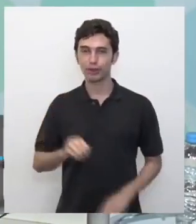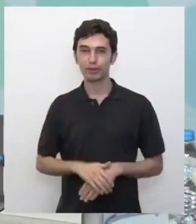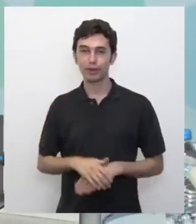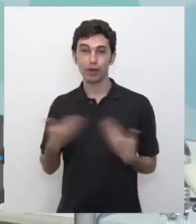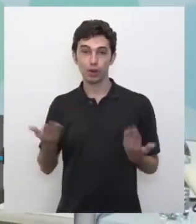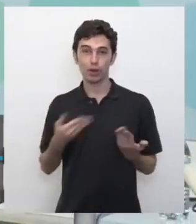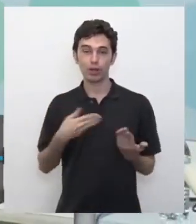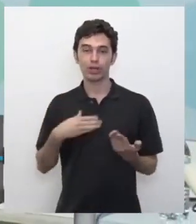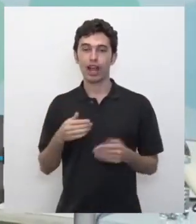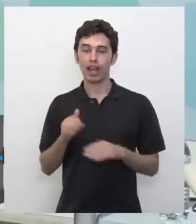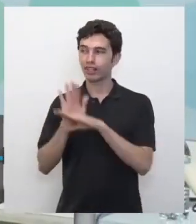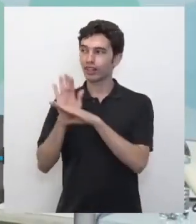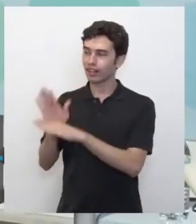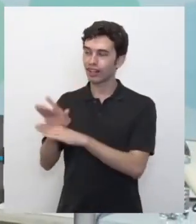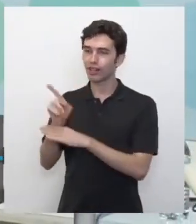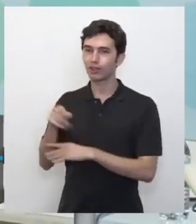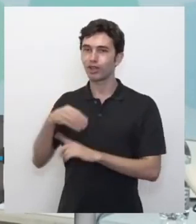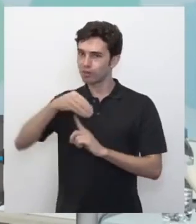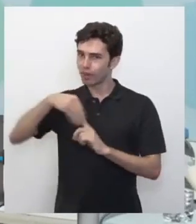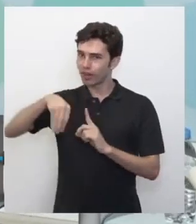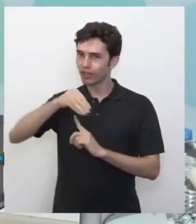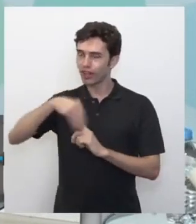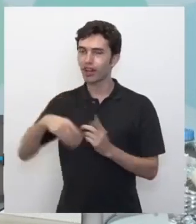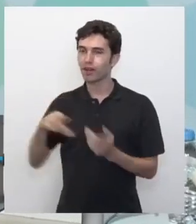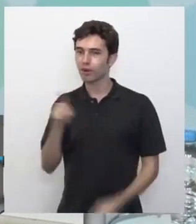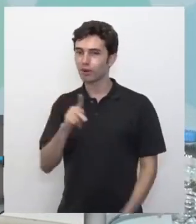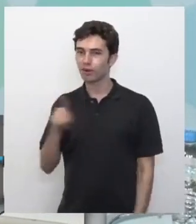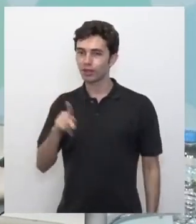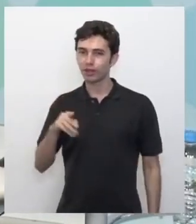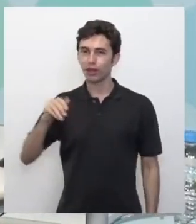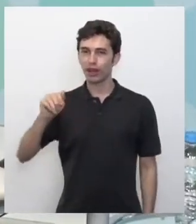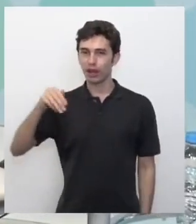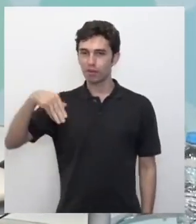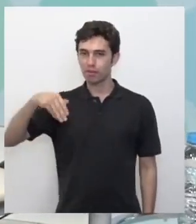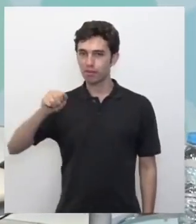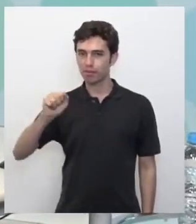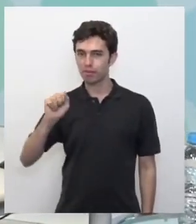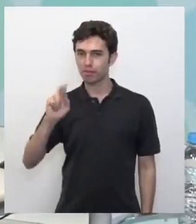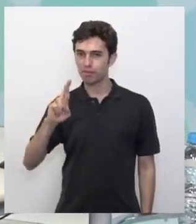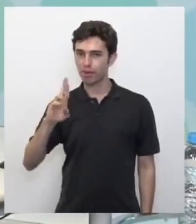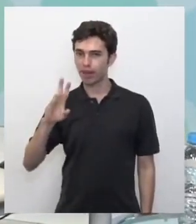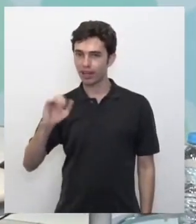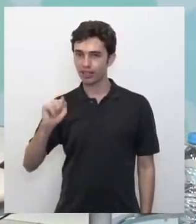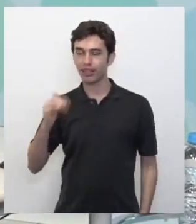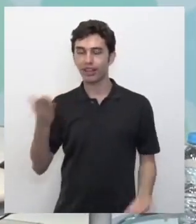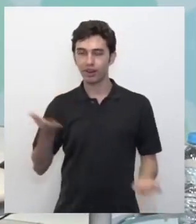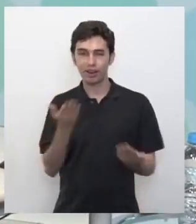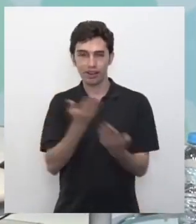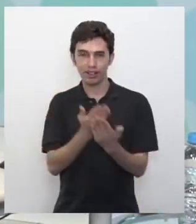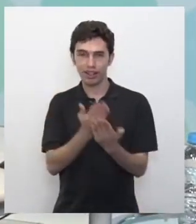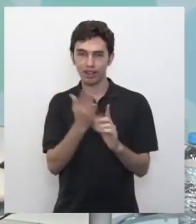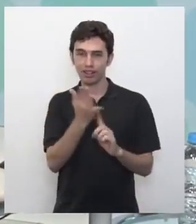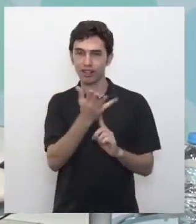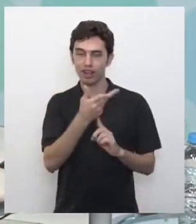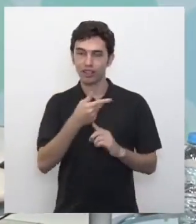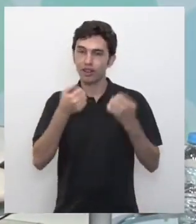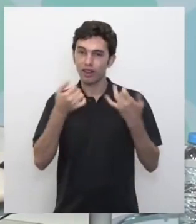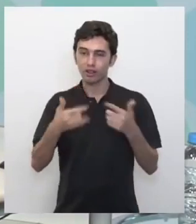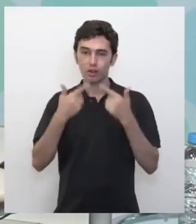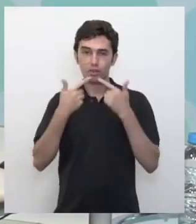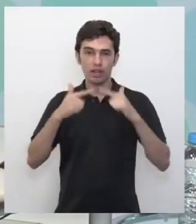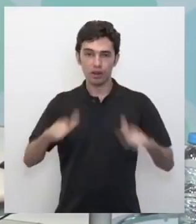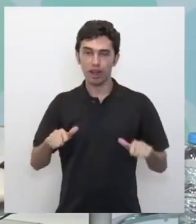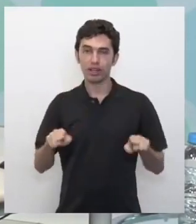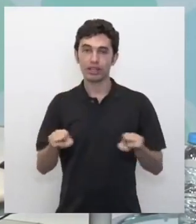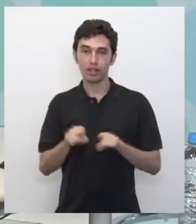aqui ajudando a nossa queridíssima professora Márcia nessa aula de arte, falando sobre linguagens e estilo